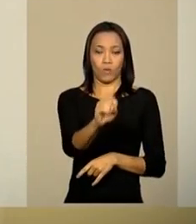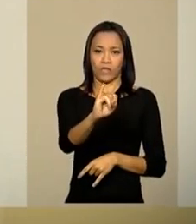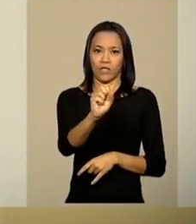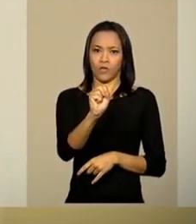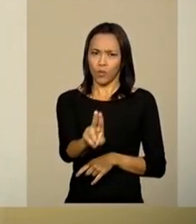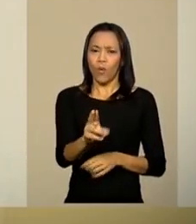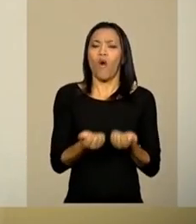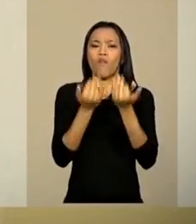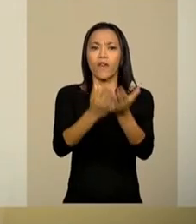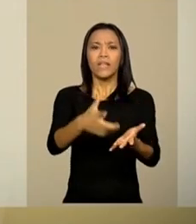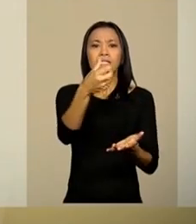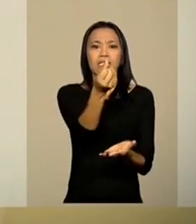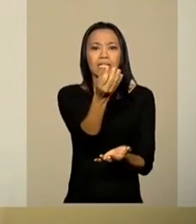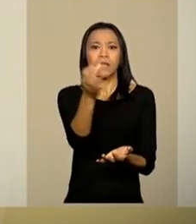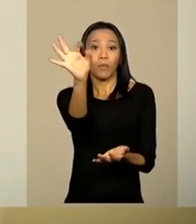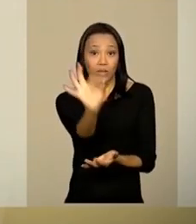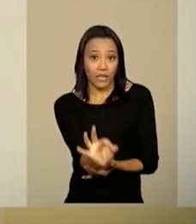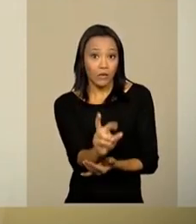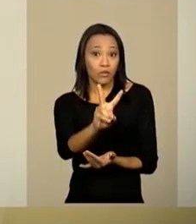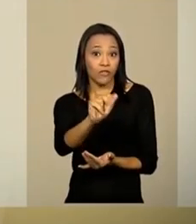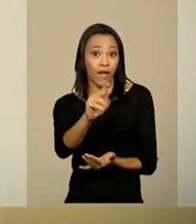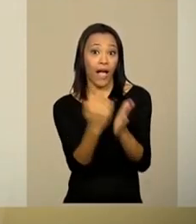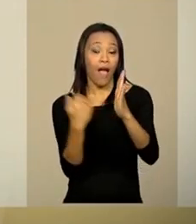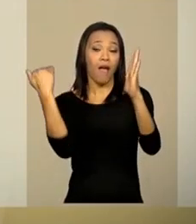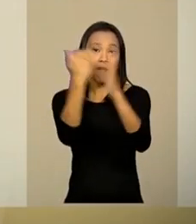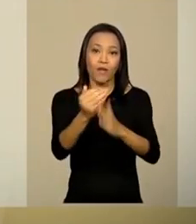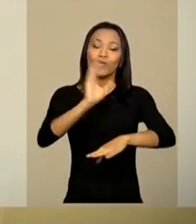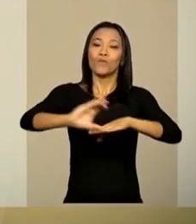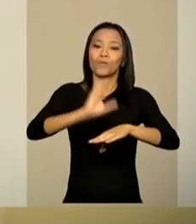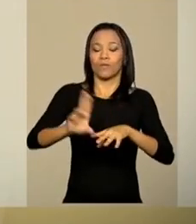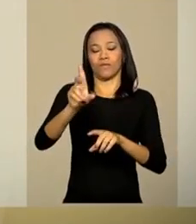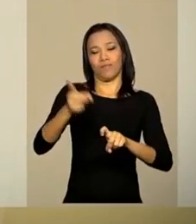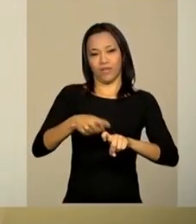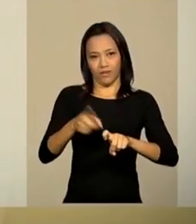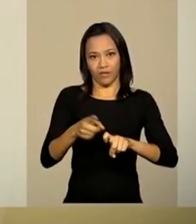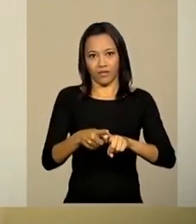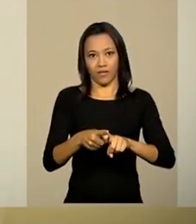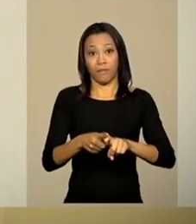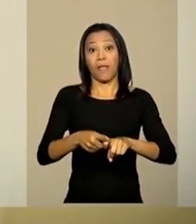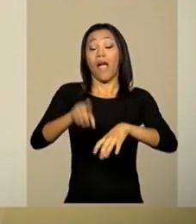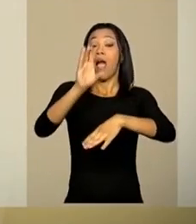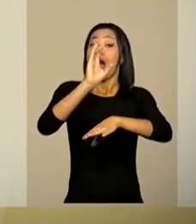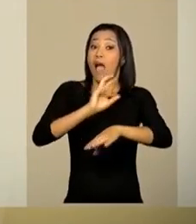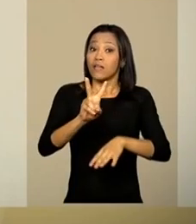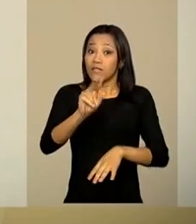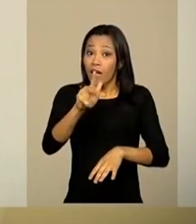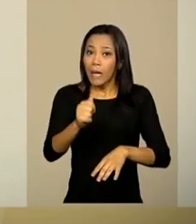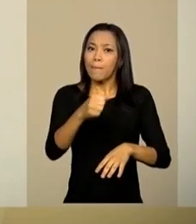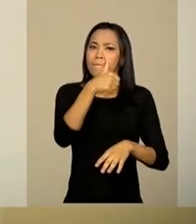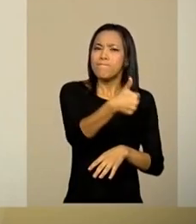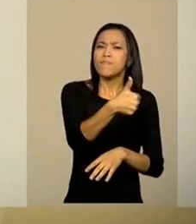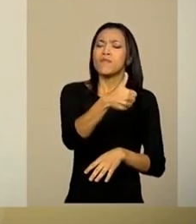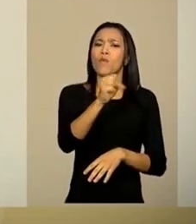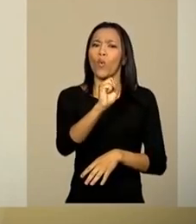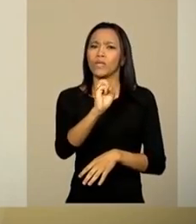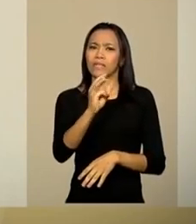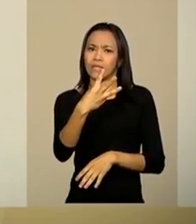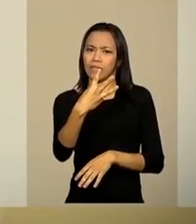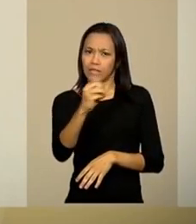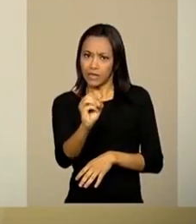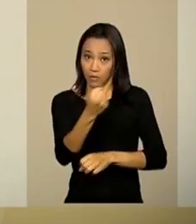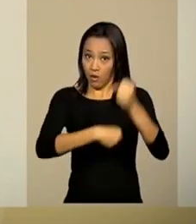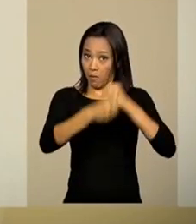oferecendo 60% de vagas a mais nos cursos de medicina. As vagas passaram de 1830 no ano